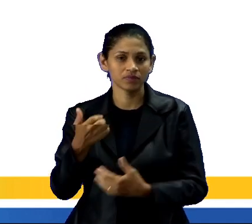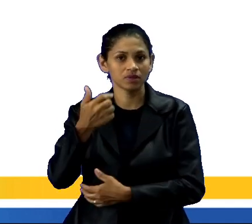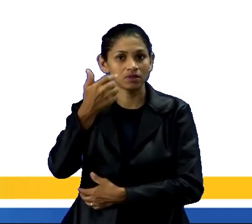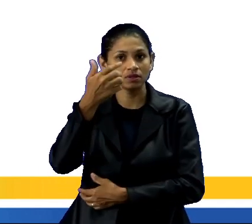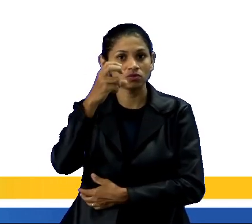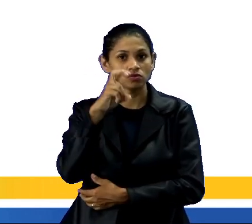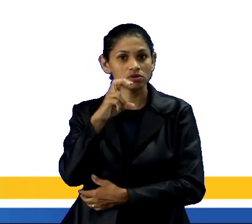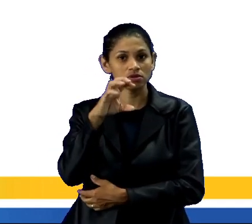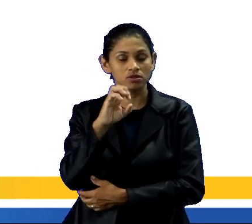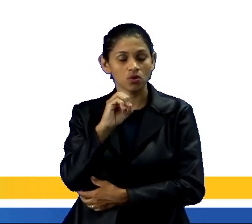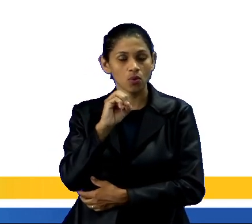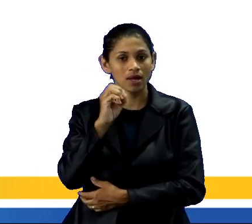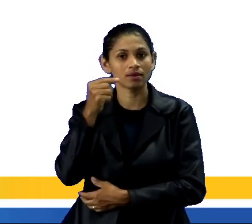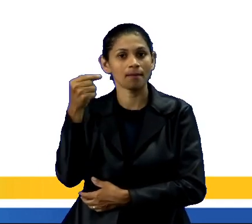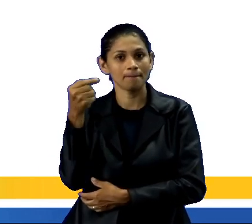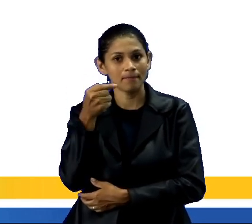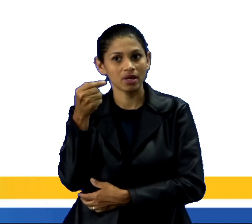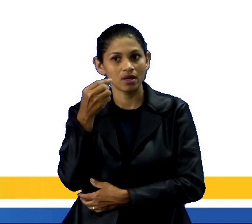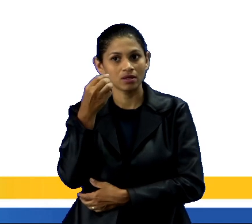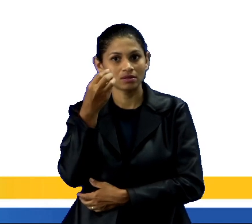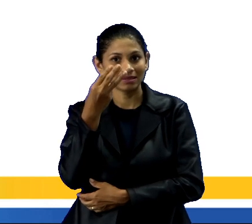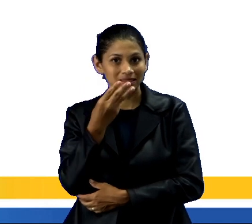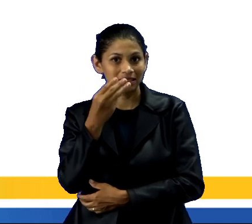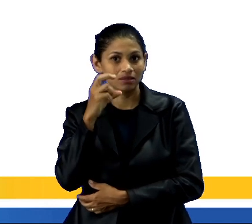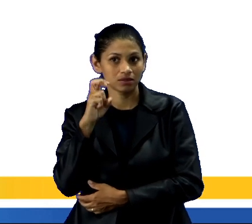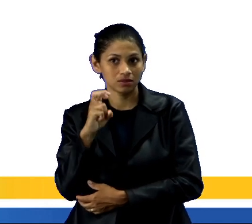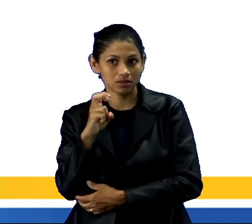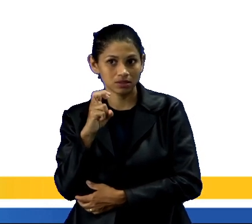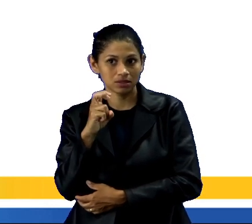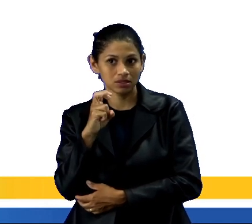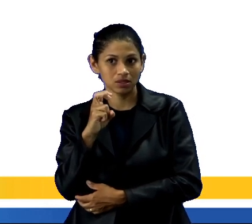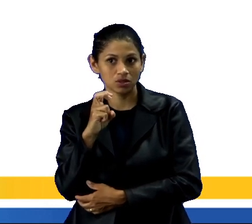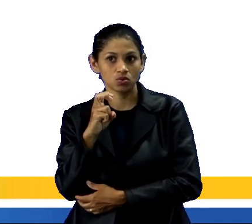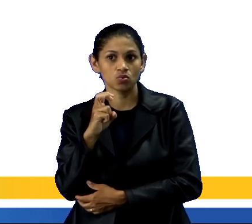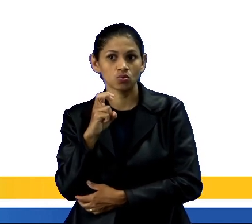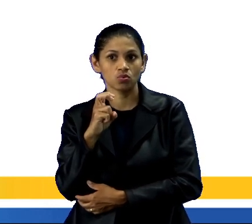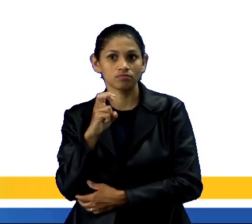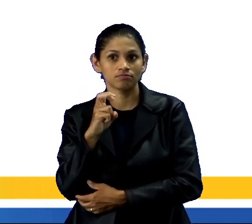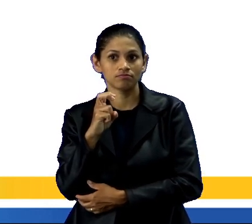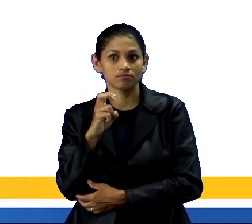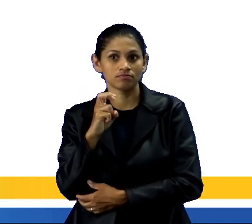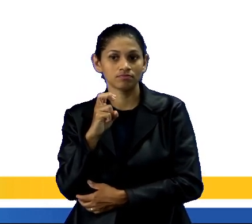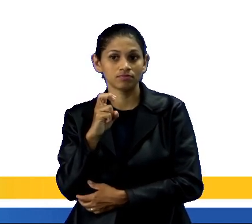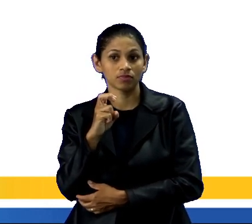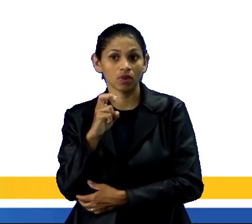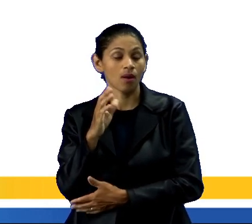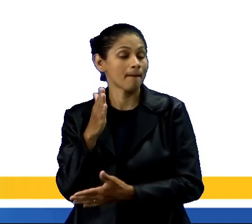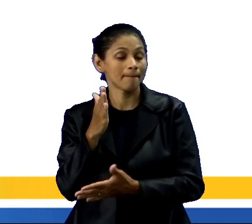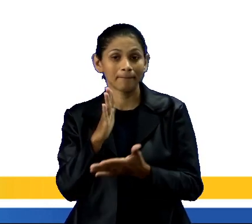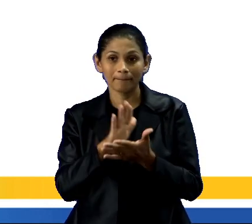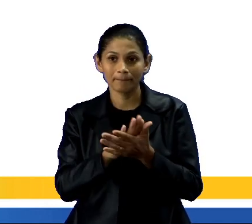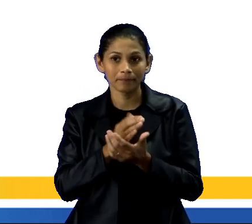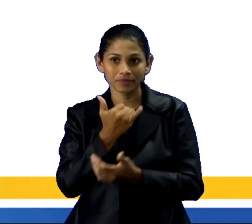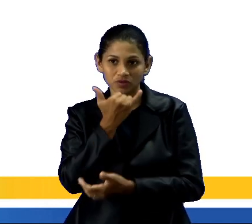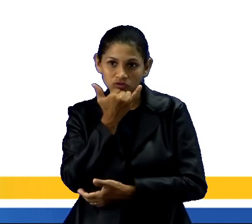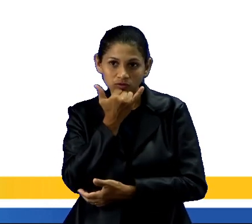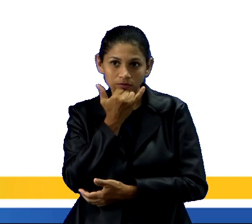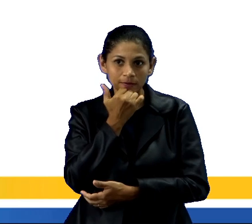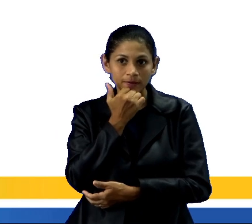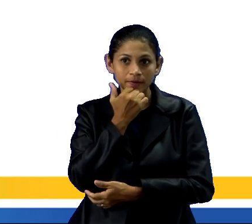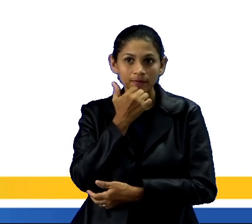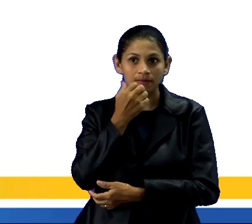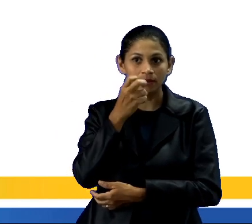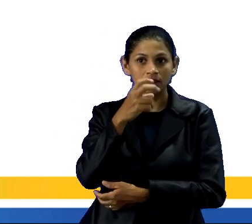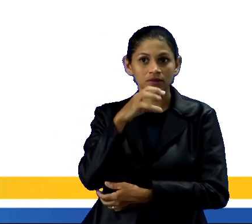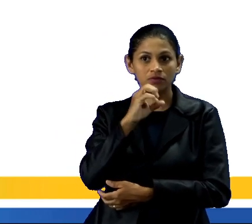menos 21,35. Você arma a continha, coloca vírgula embaixo de vírgula e você vai chegar no resultado de